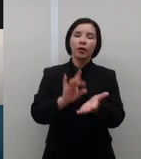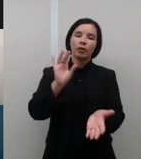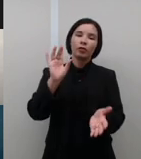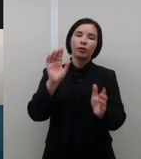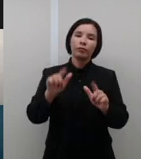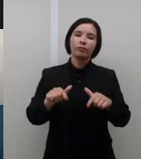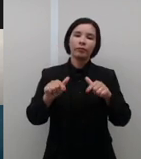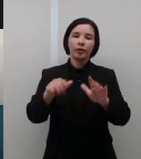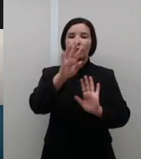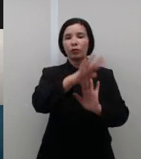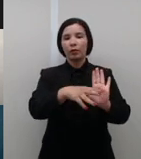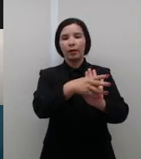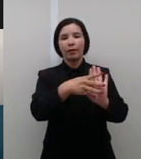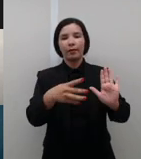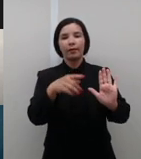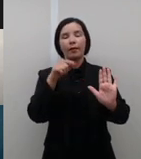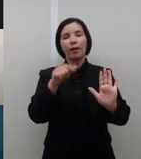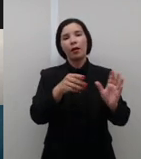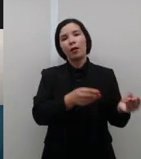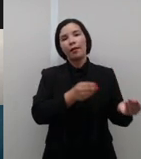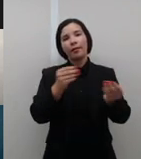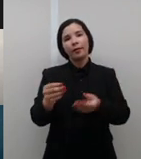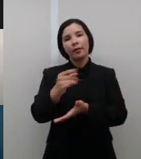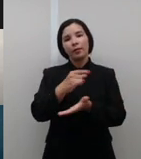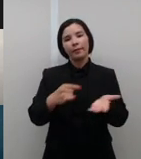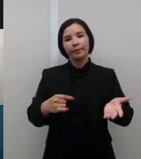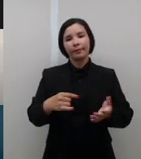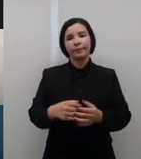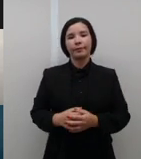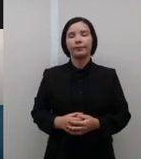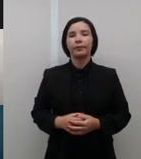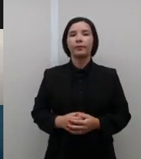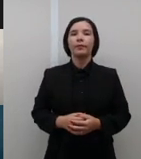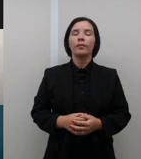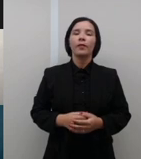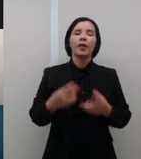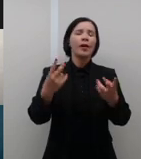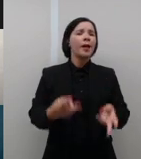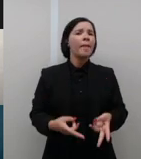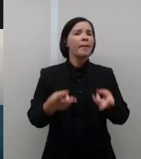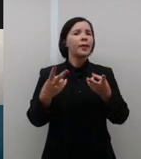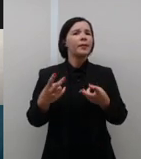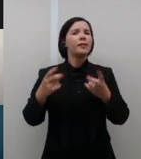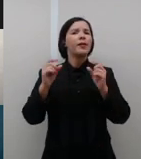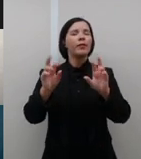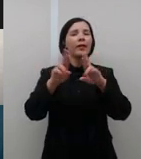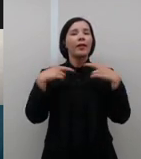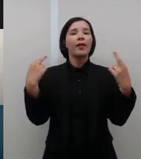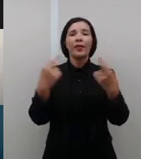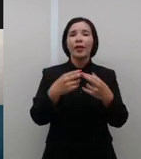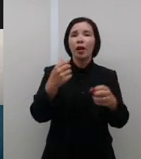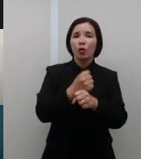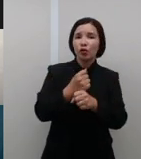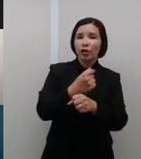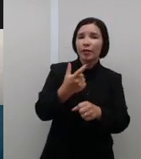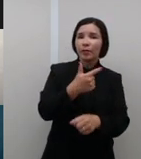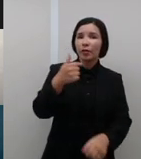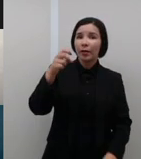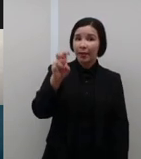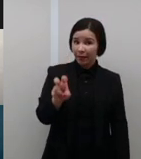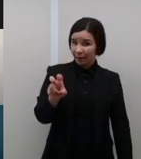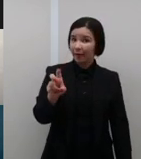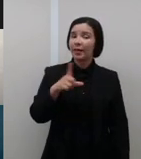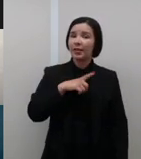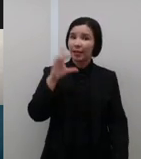para a entrega dessa documentação. Vê-se, portanto, que na reunião 2015 houve efetivamente